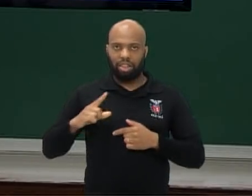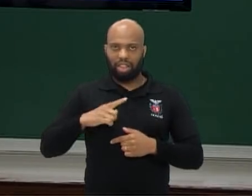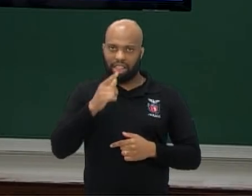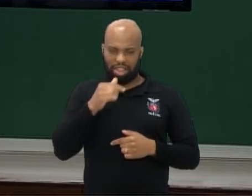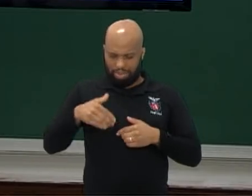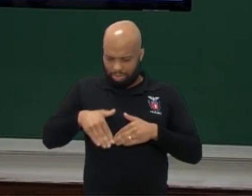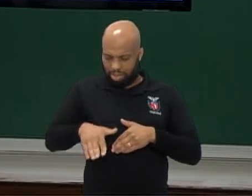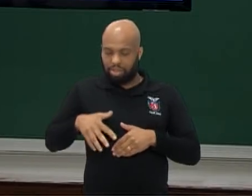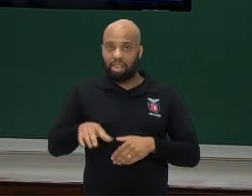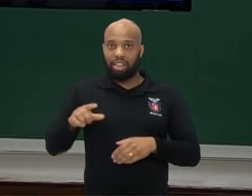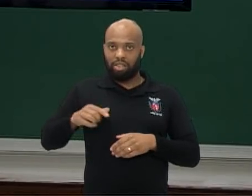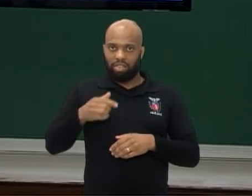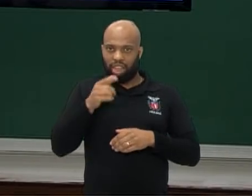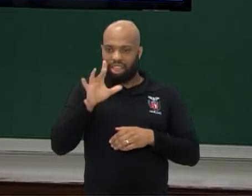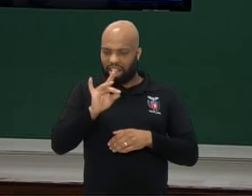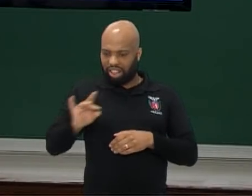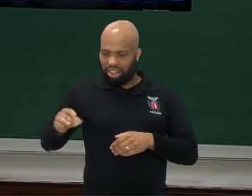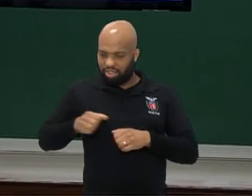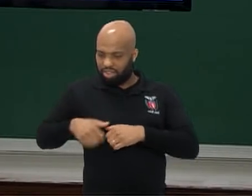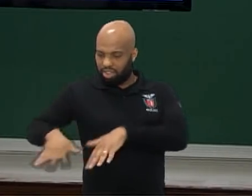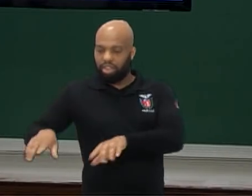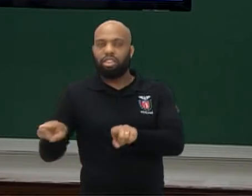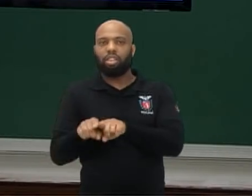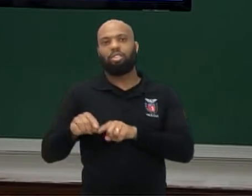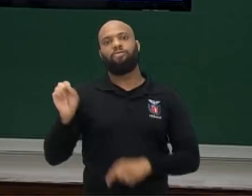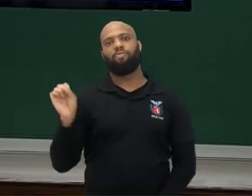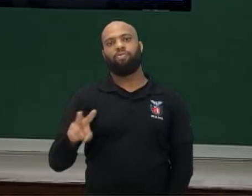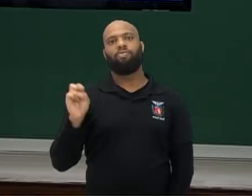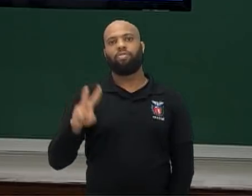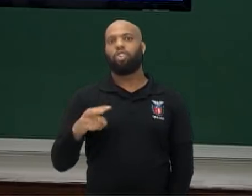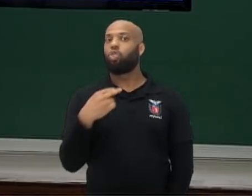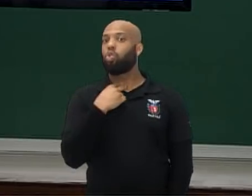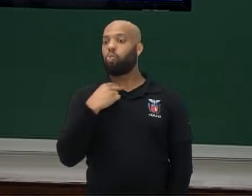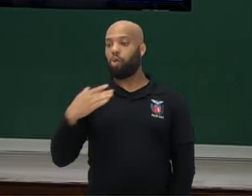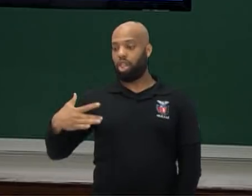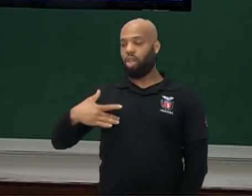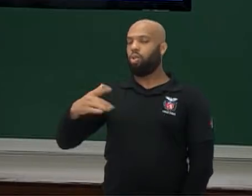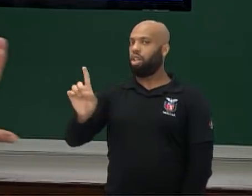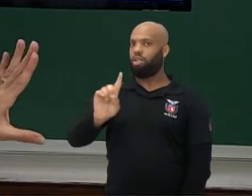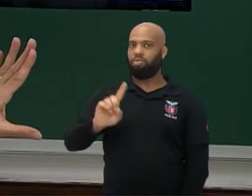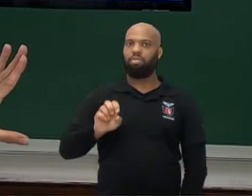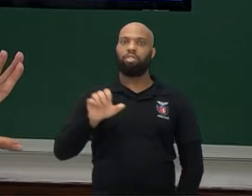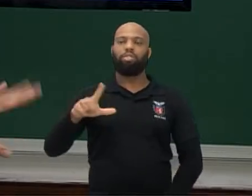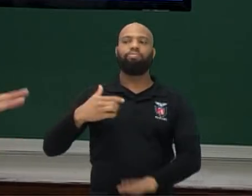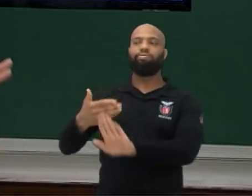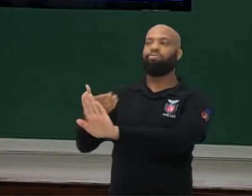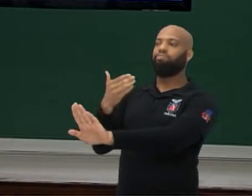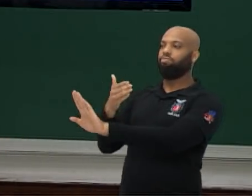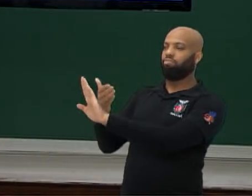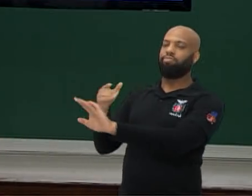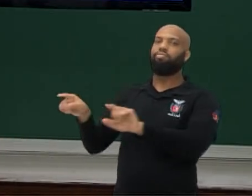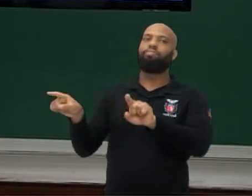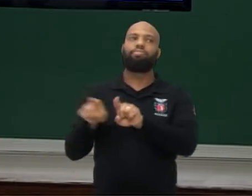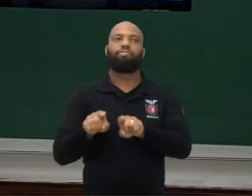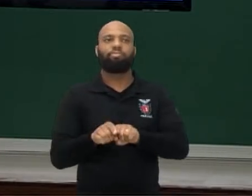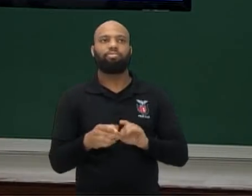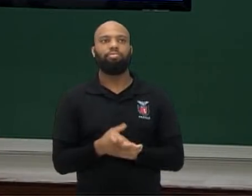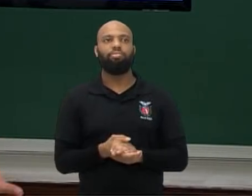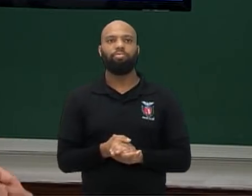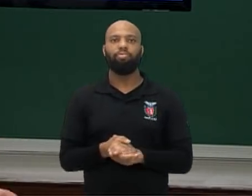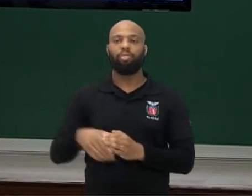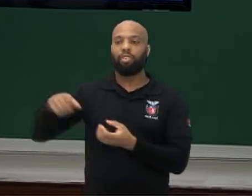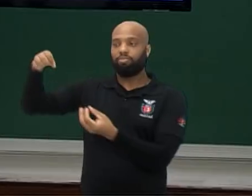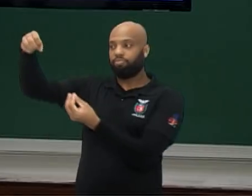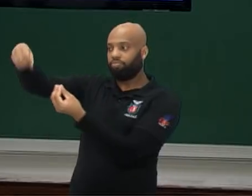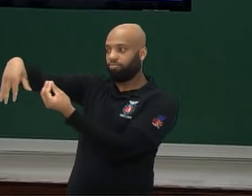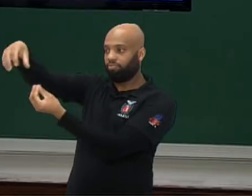água, esse líquido acaba transmitindo o vírus. Então, você não pode encostar numa pessoa contaminada. Tem que ter um certo isolamento. E todas